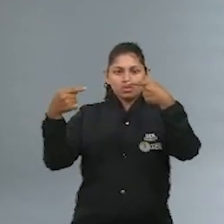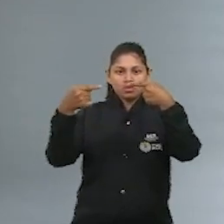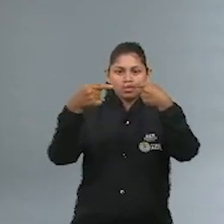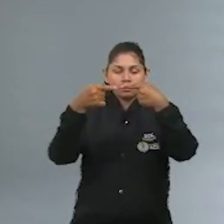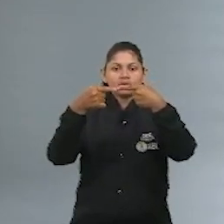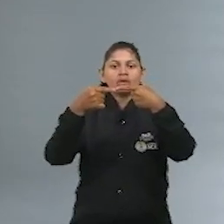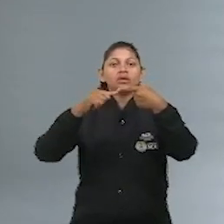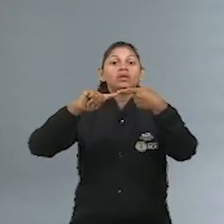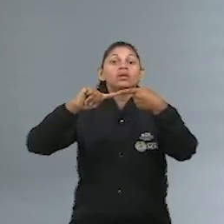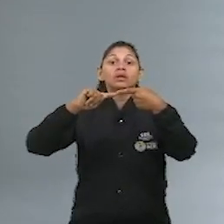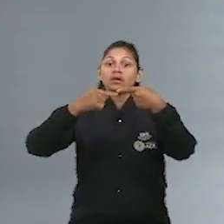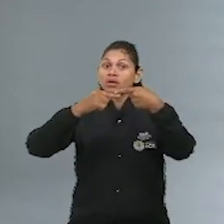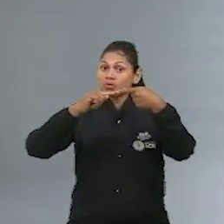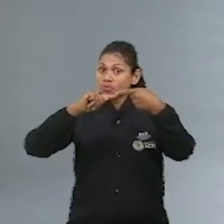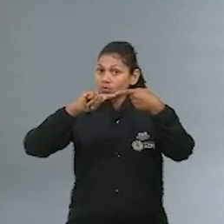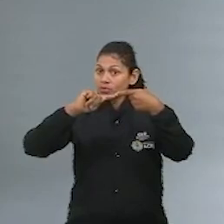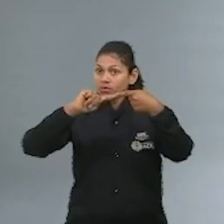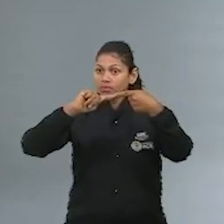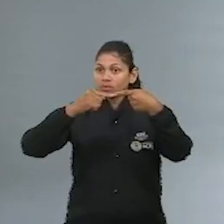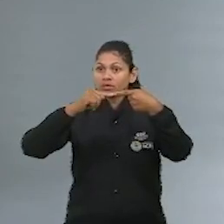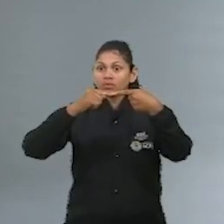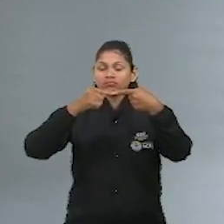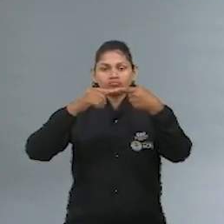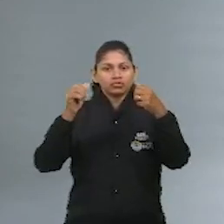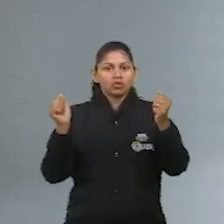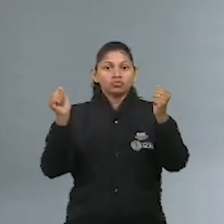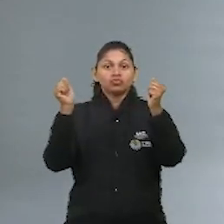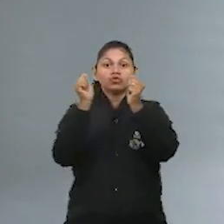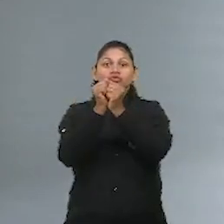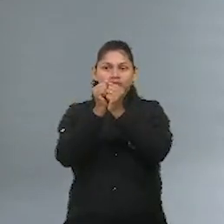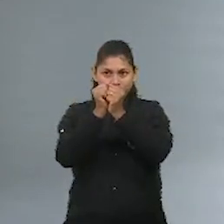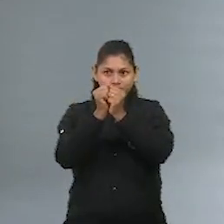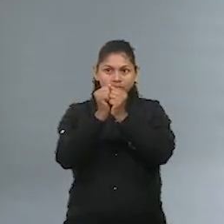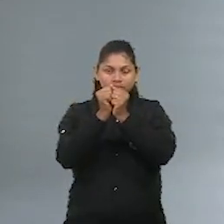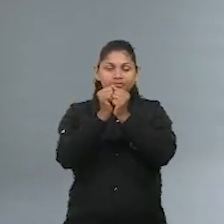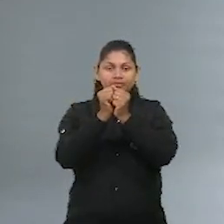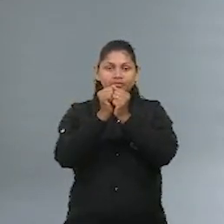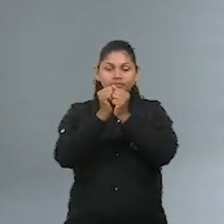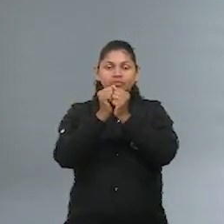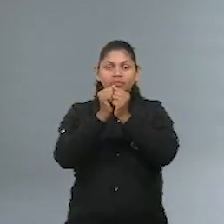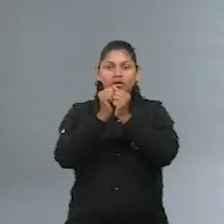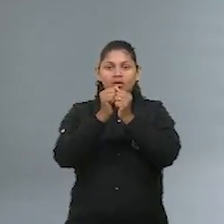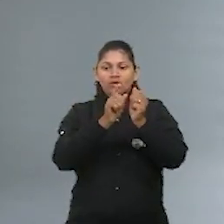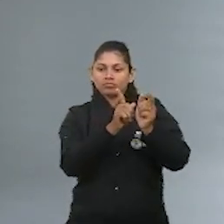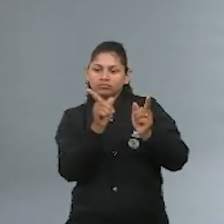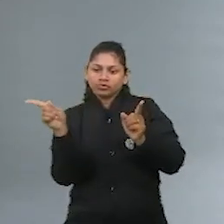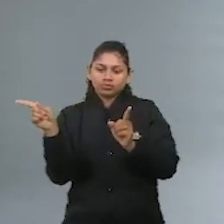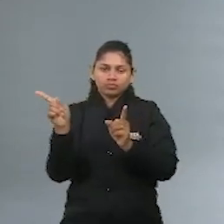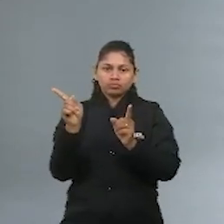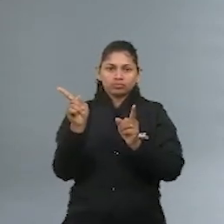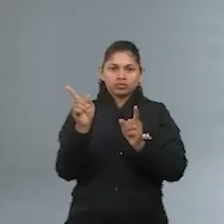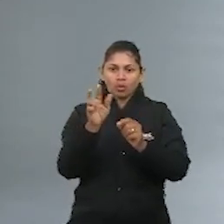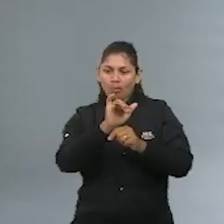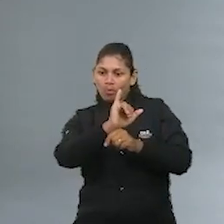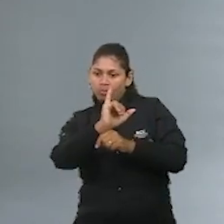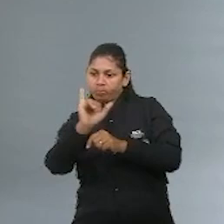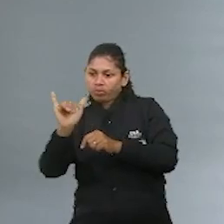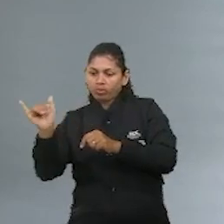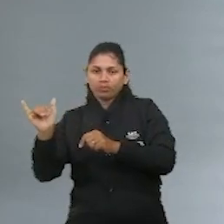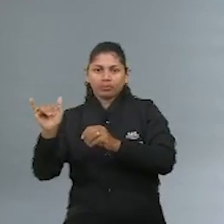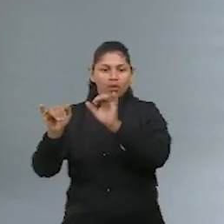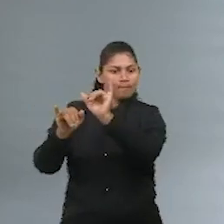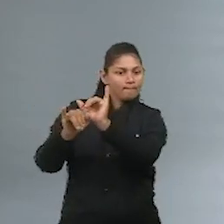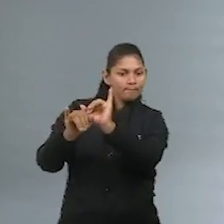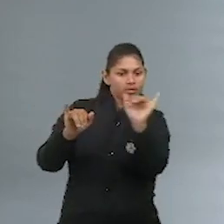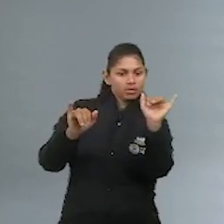D. Por que o nó? Porque ela tá se dividida em 3, ó. Tá entrando a corrente para cá, ela tá continuando